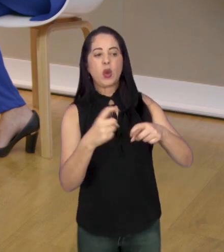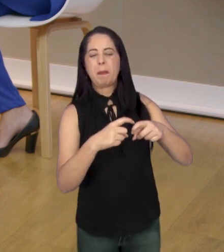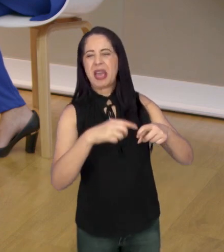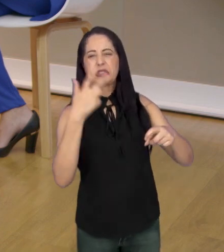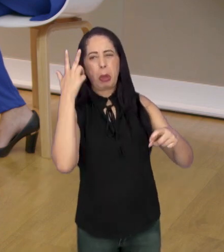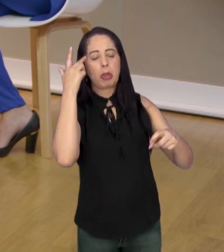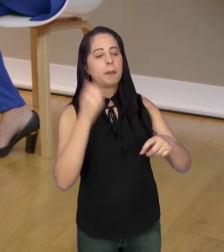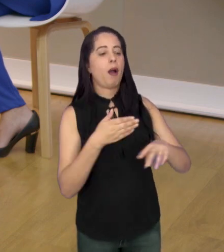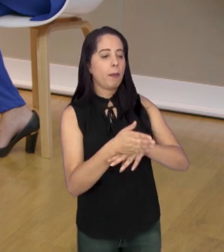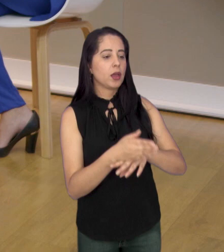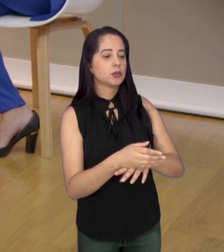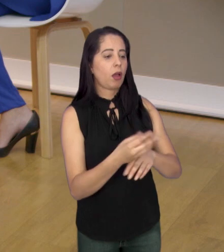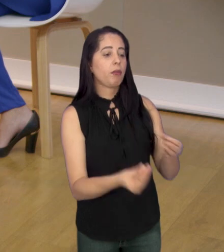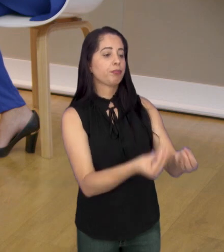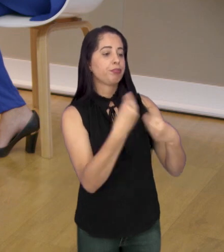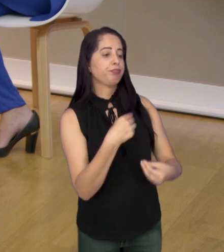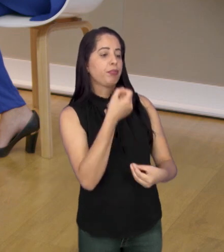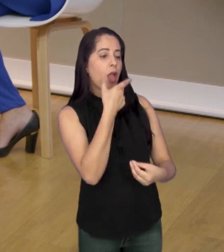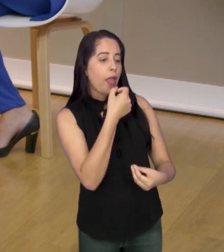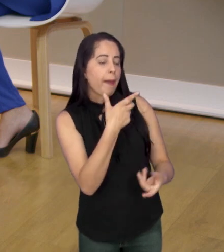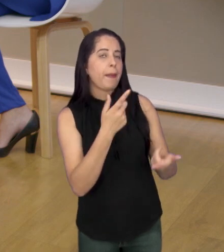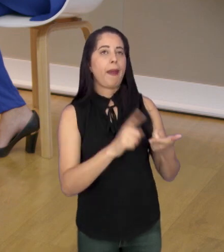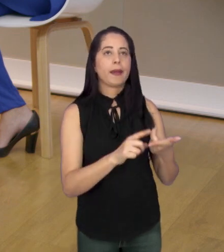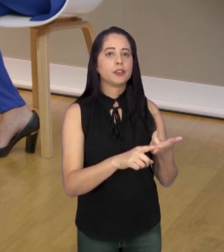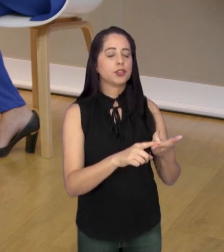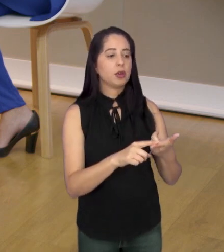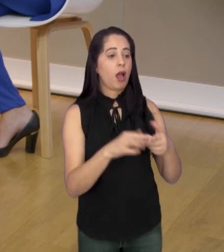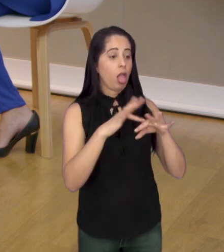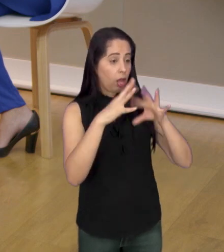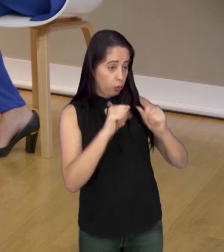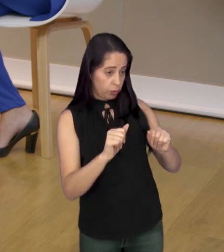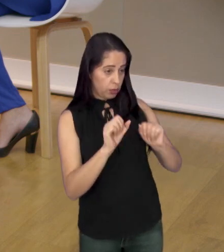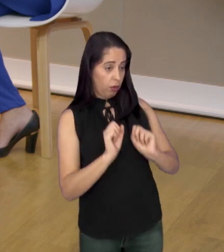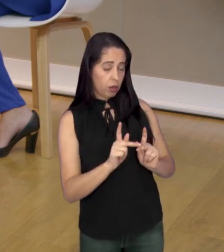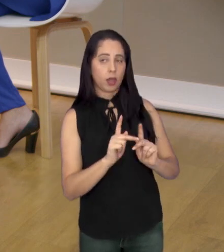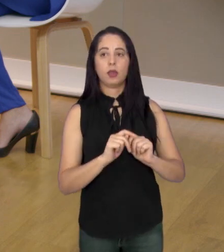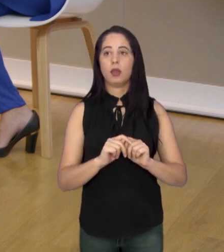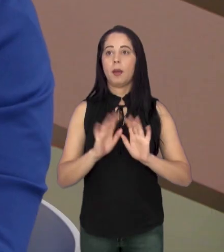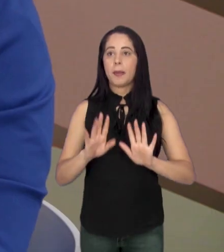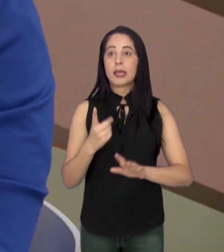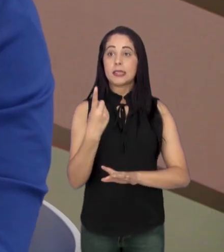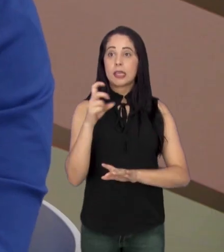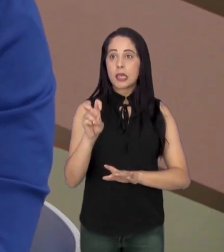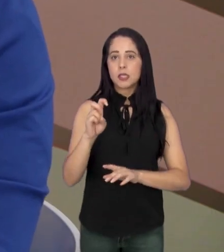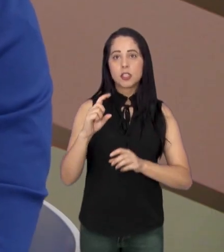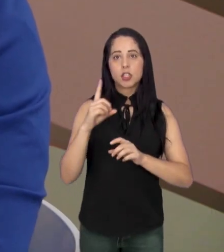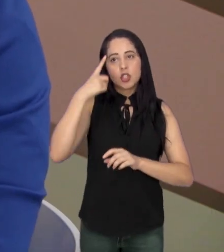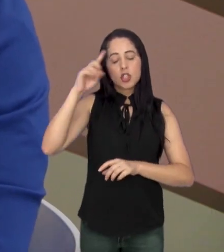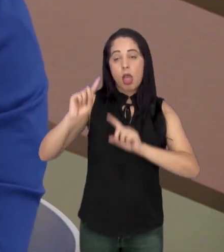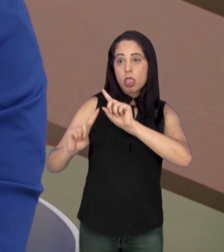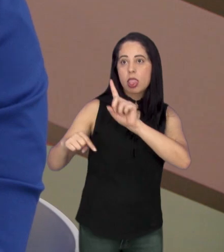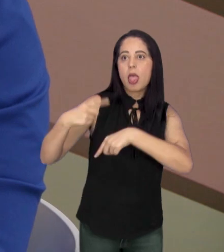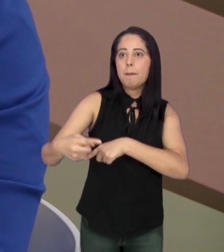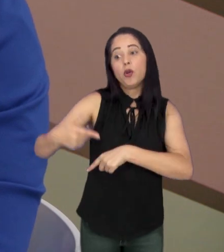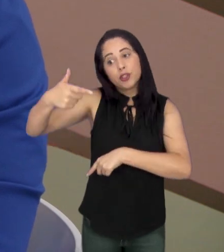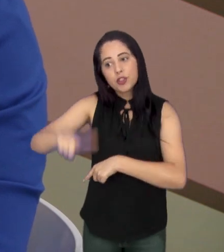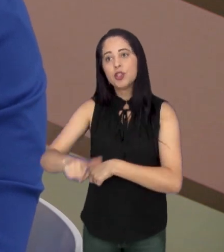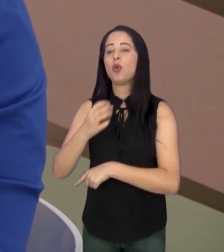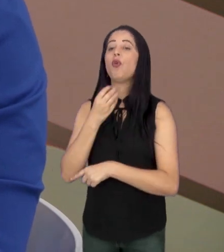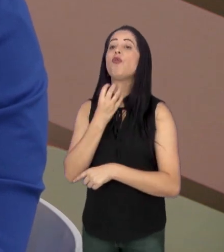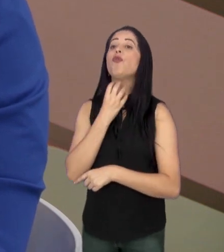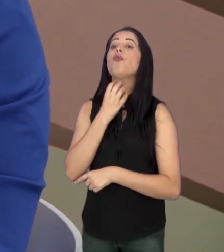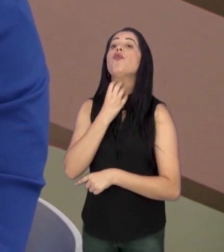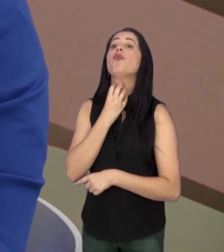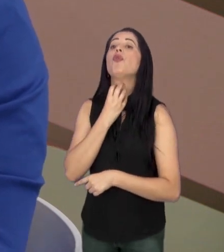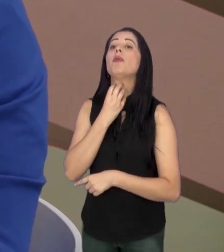passar um medicamento, vai passar aquele antibiótico, aquele medicamento, e o paciente vai sarar. Passa 15 dias, um mês, ele vai voltar de